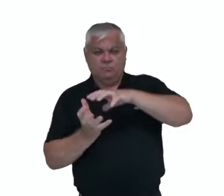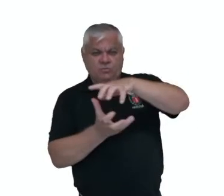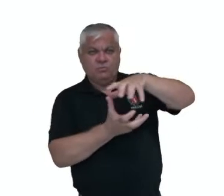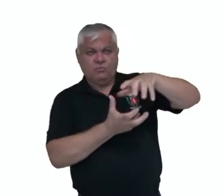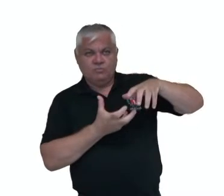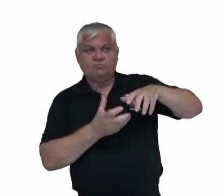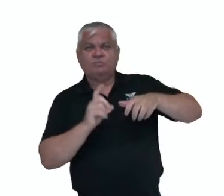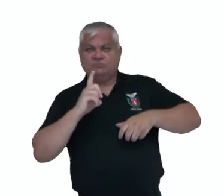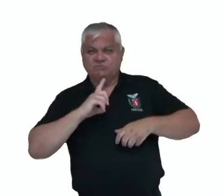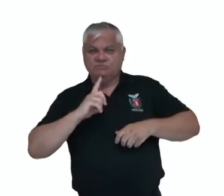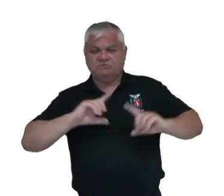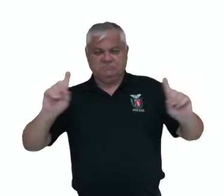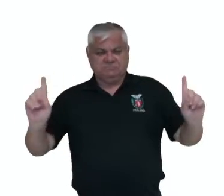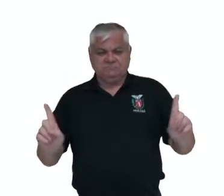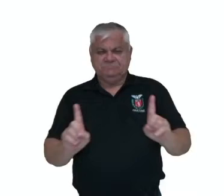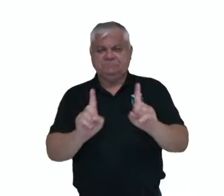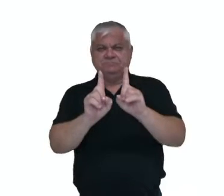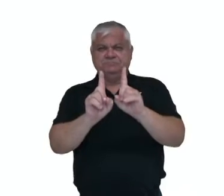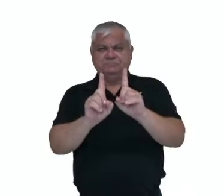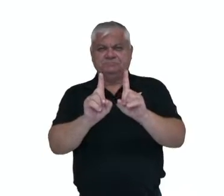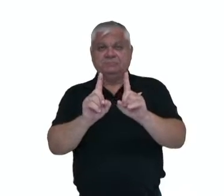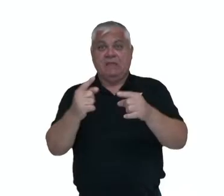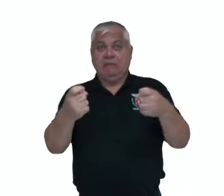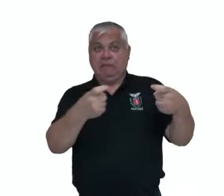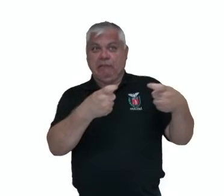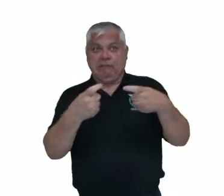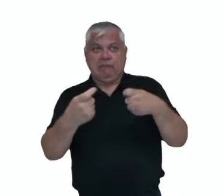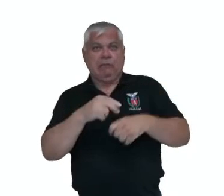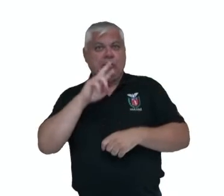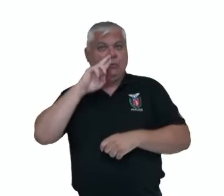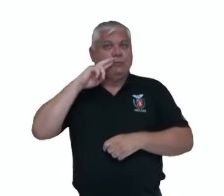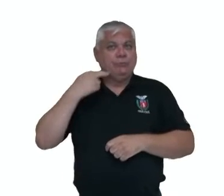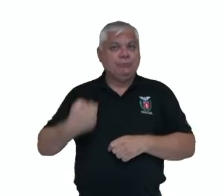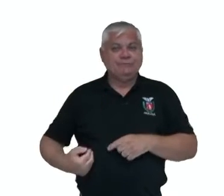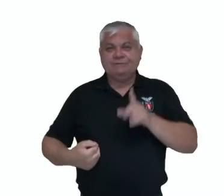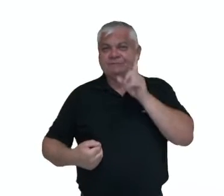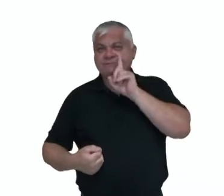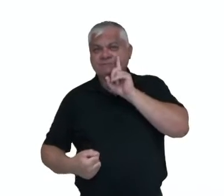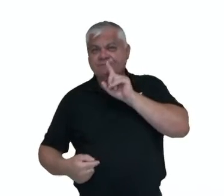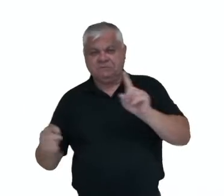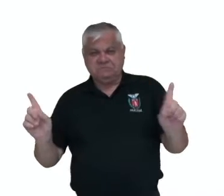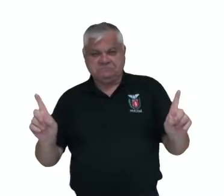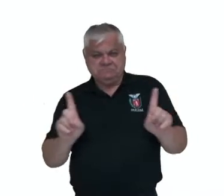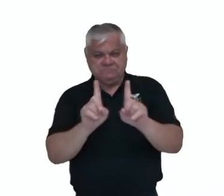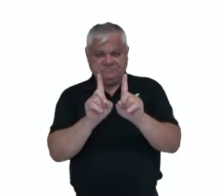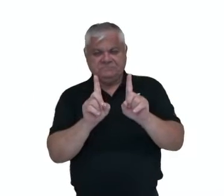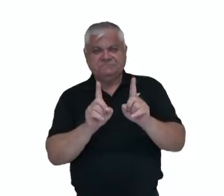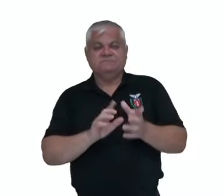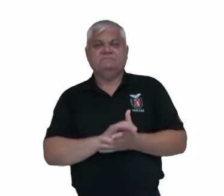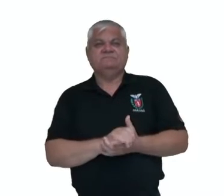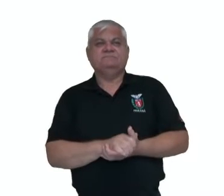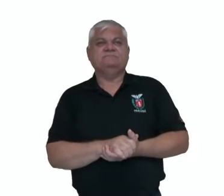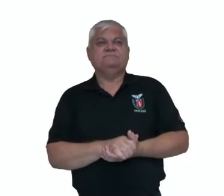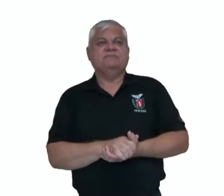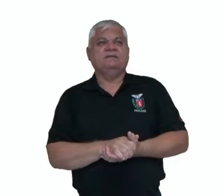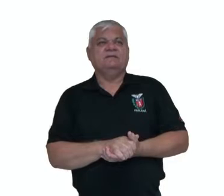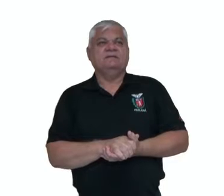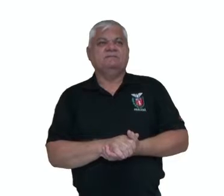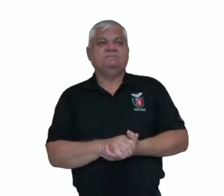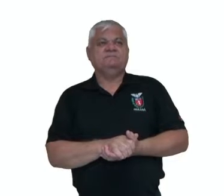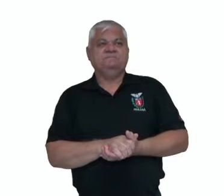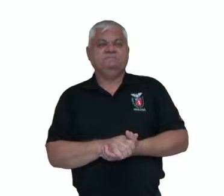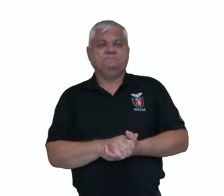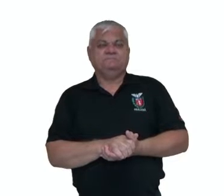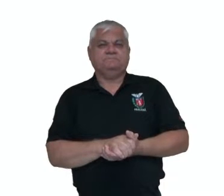um quadro crítico ali, né? O pessoal ali bomba para lá e para cá, né? E qual a importância desse esporte?